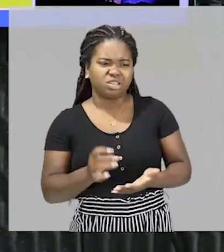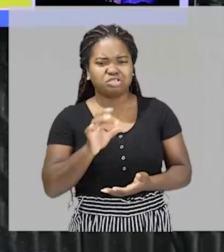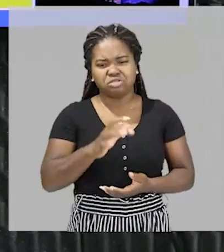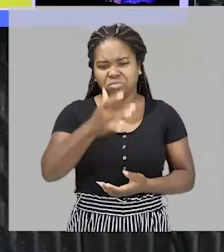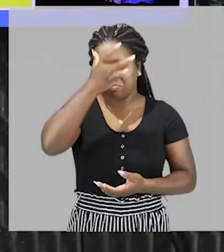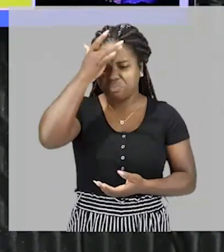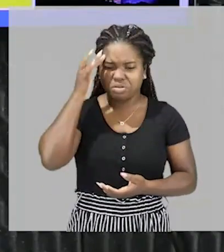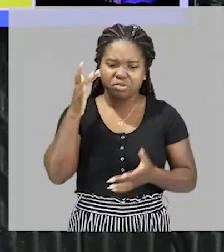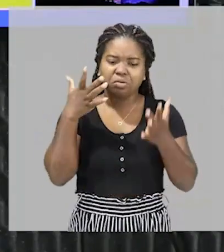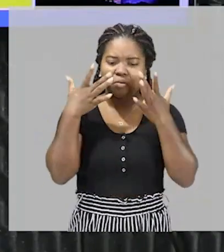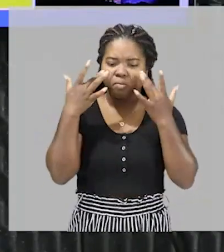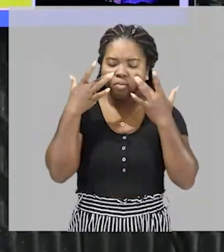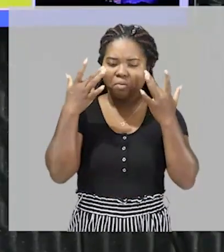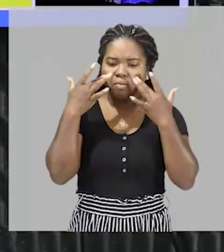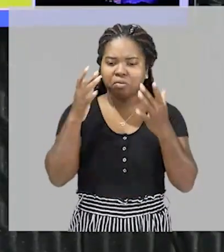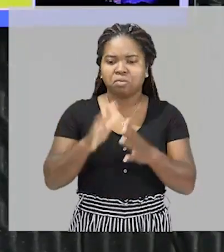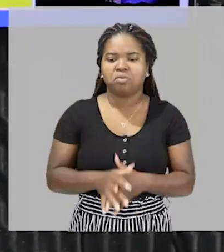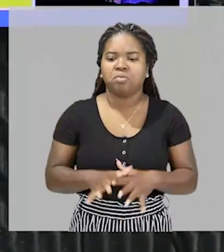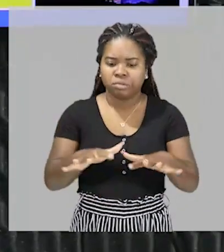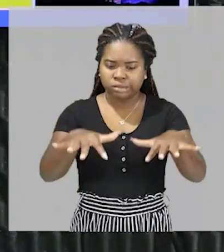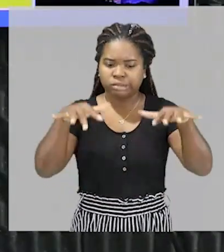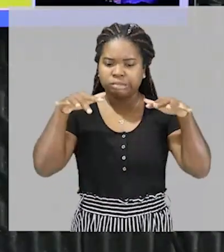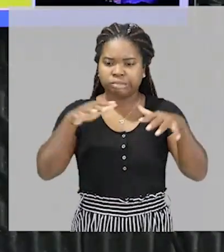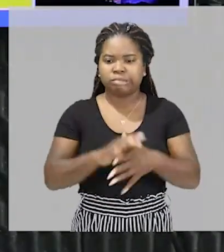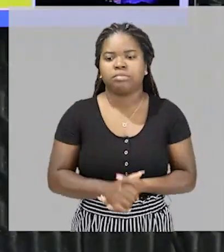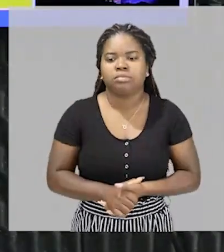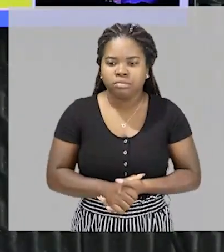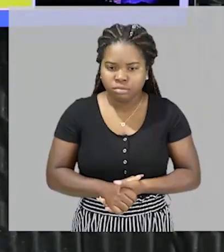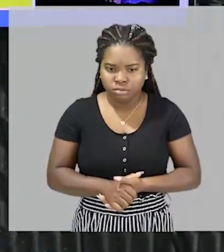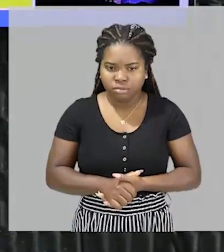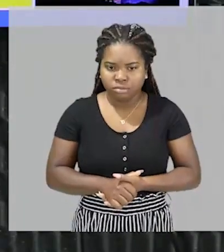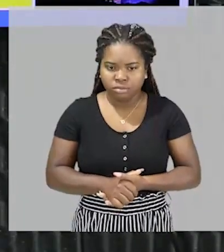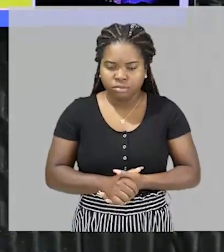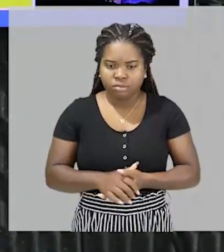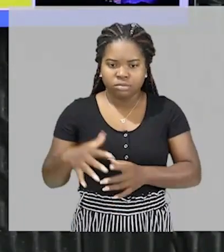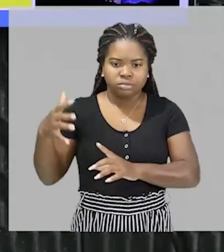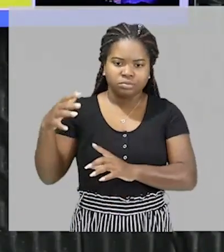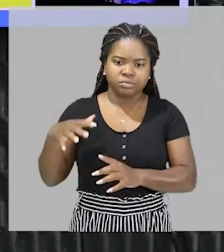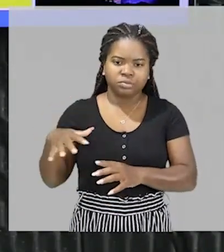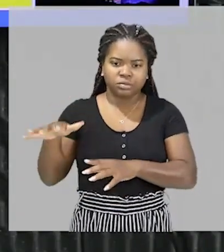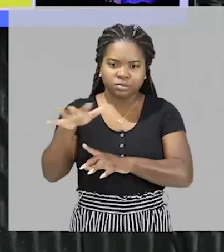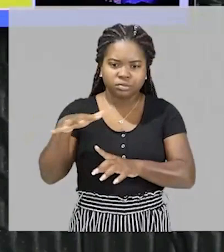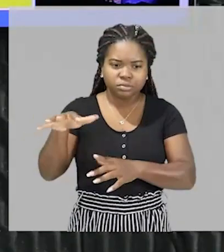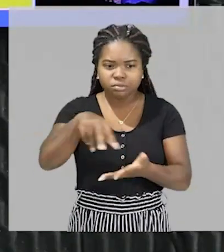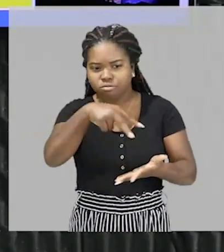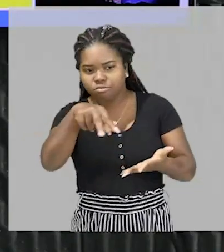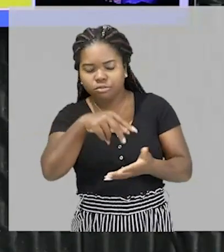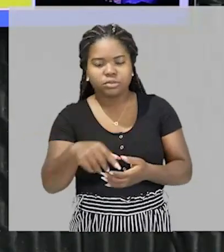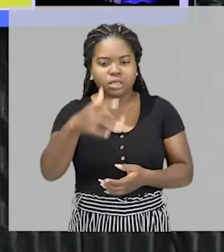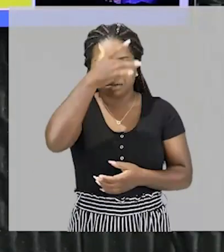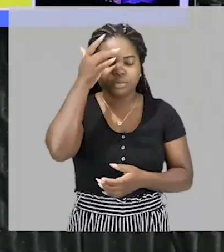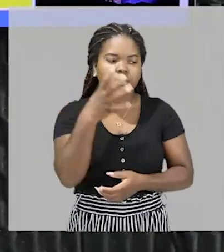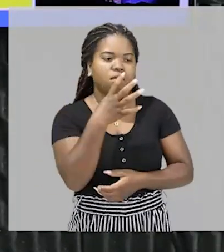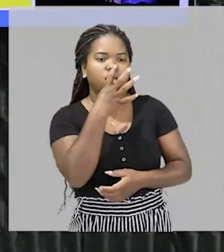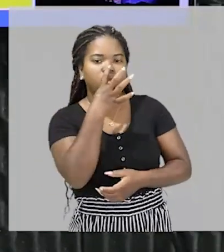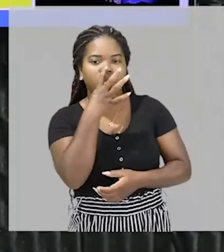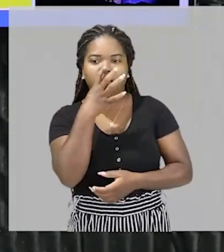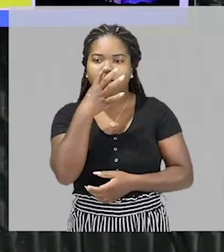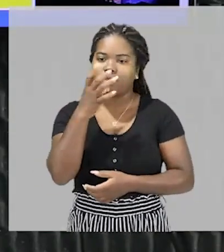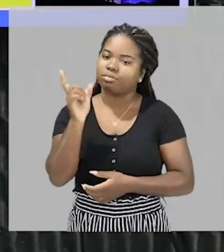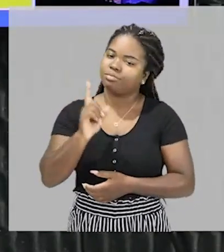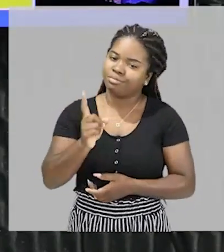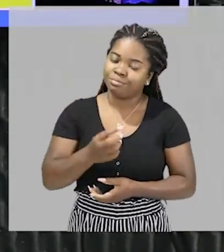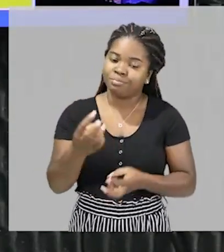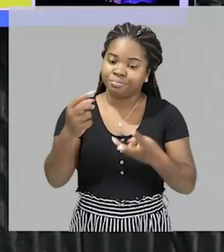teatro físico, tipo o maravilhoso Teatro Arthur Azevedo, apresentando e alguém assistindo. Não é bem assim. Os três